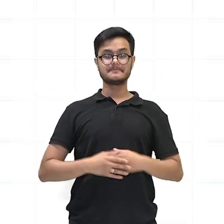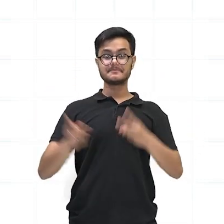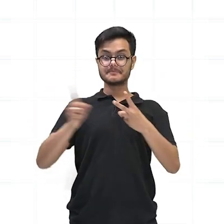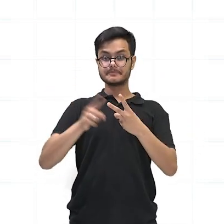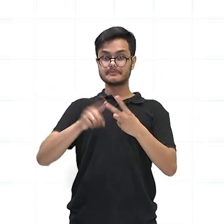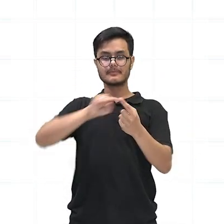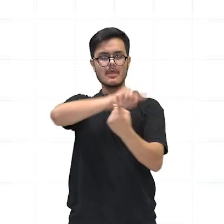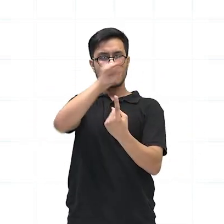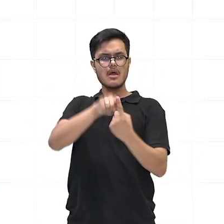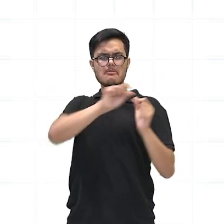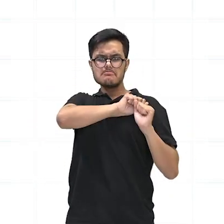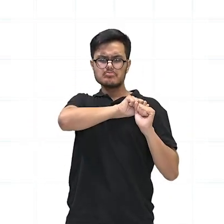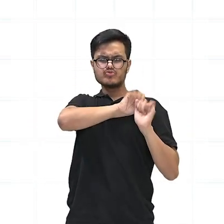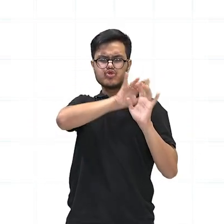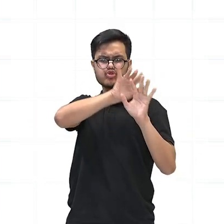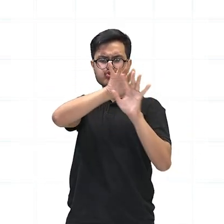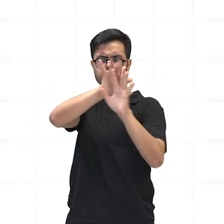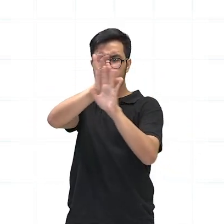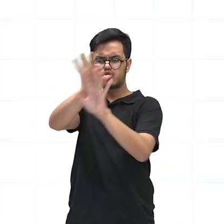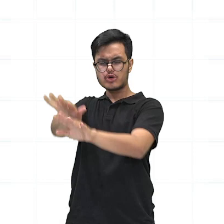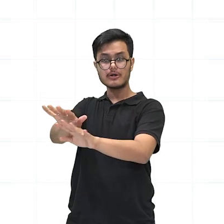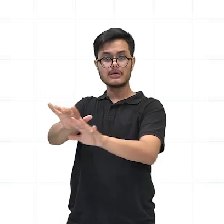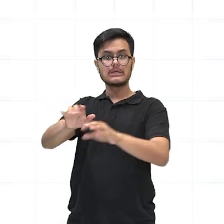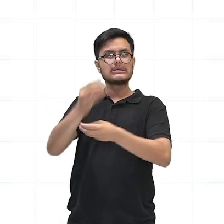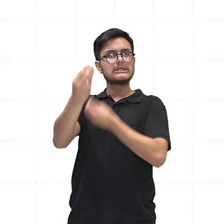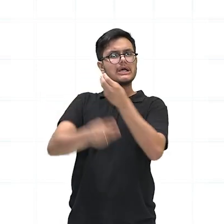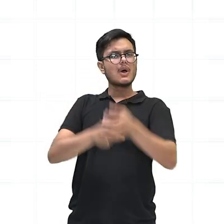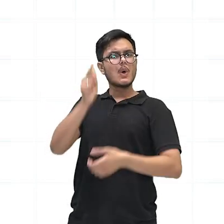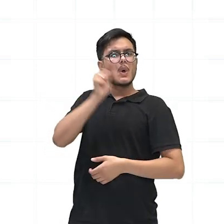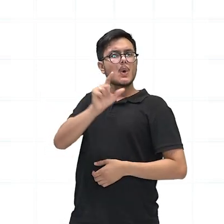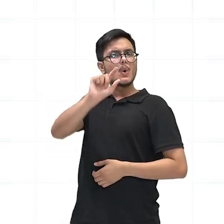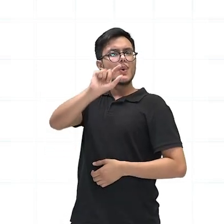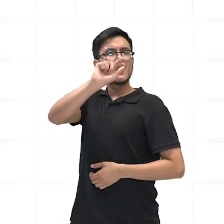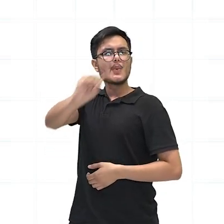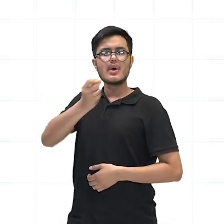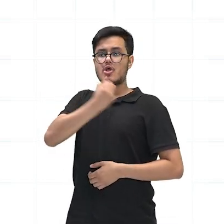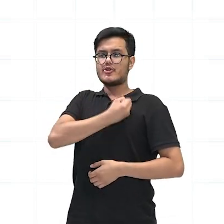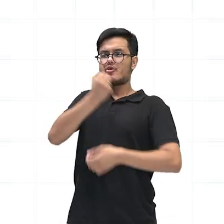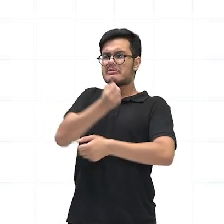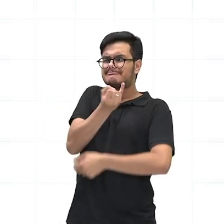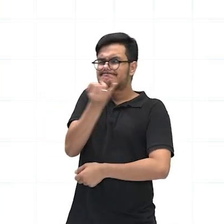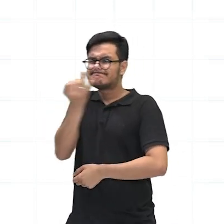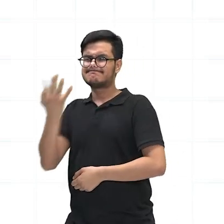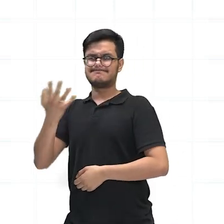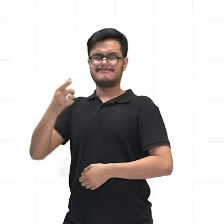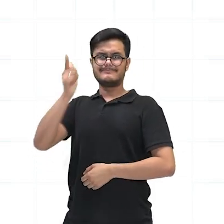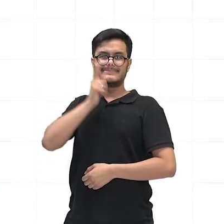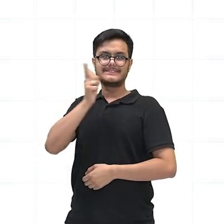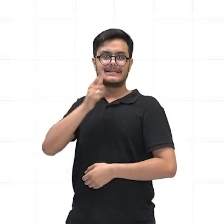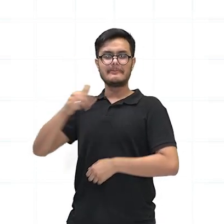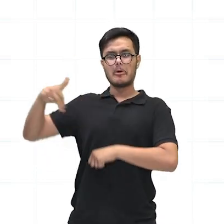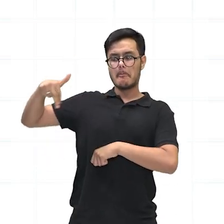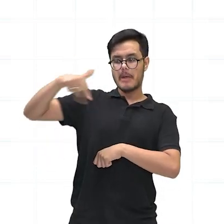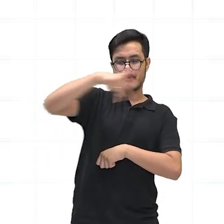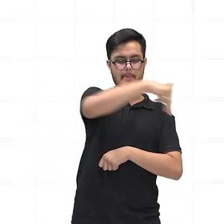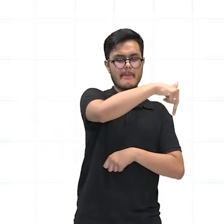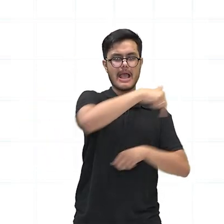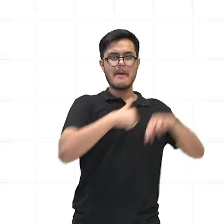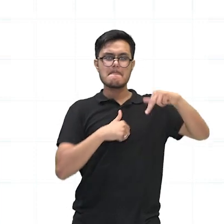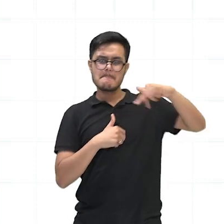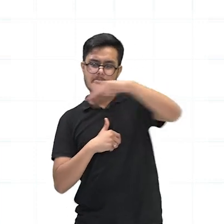parte de ataque, do time de ataque, busca conseguir o maior número de corridas, chamadas de runs, tá